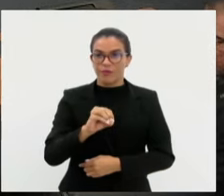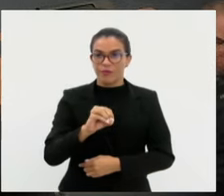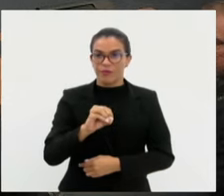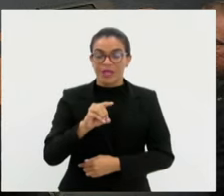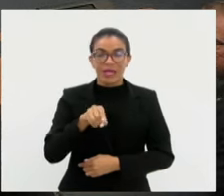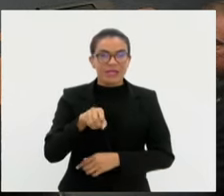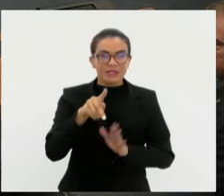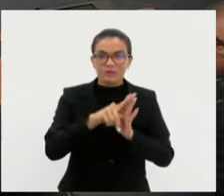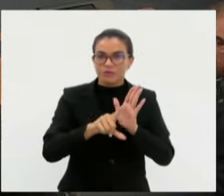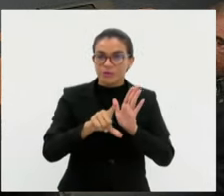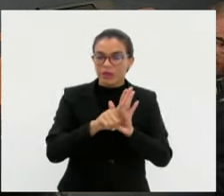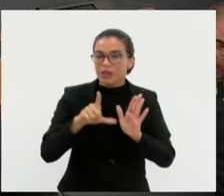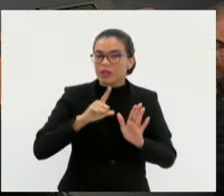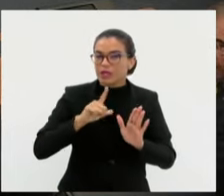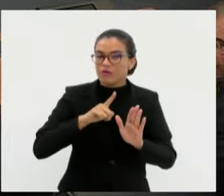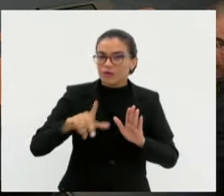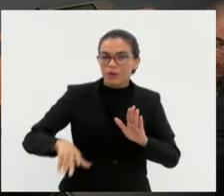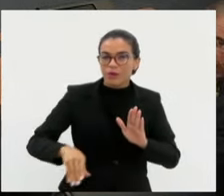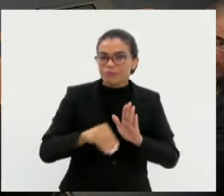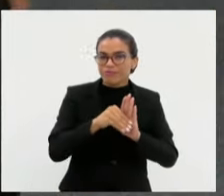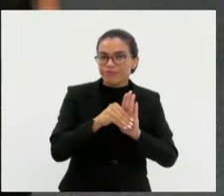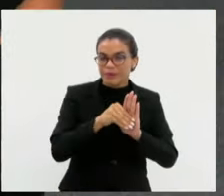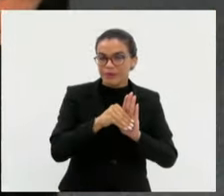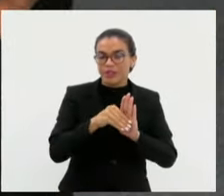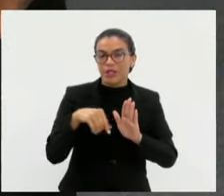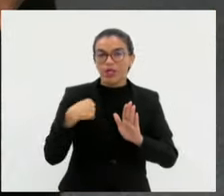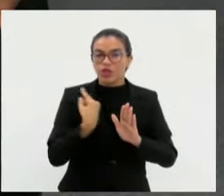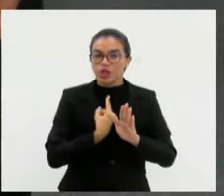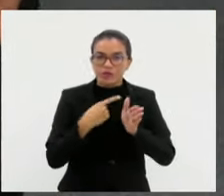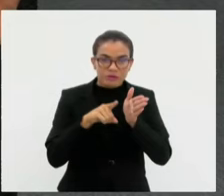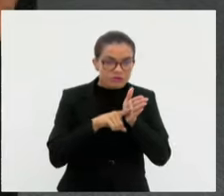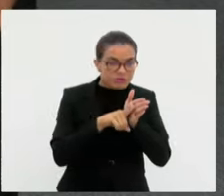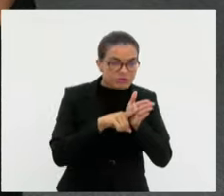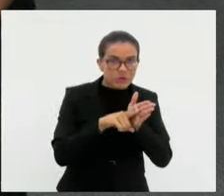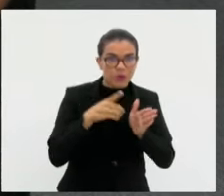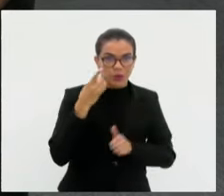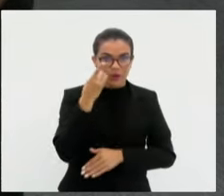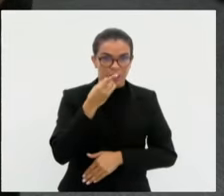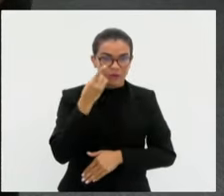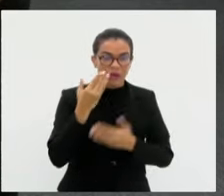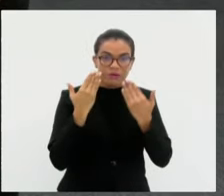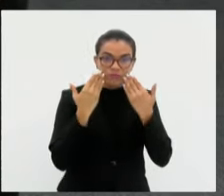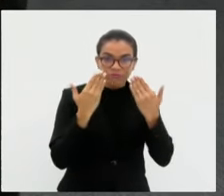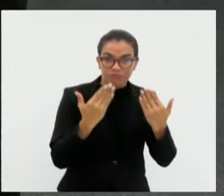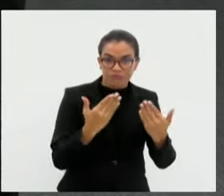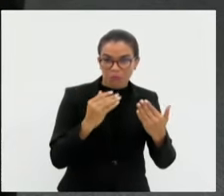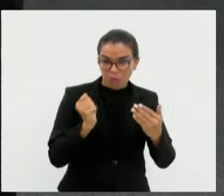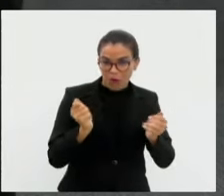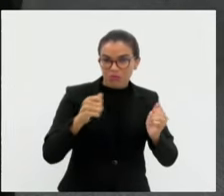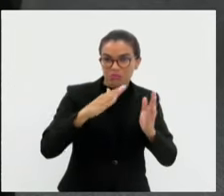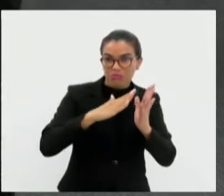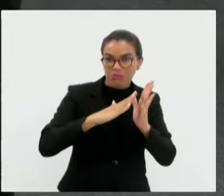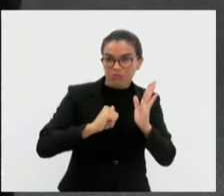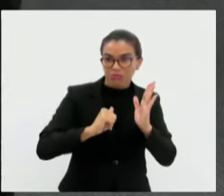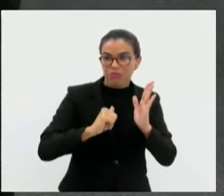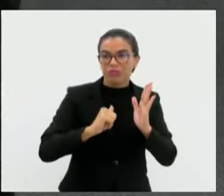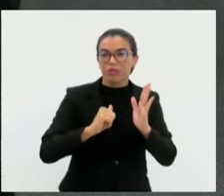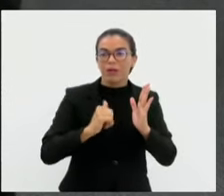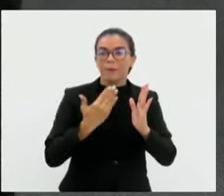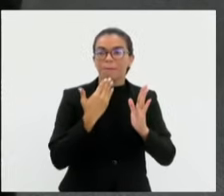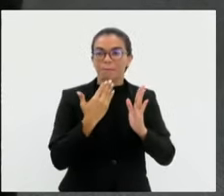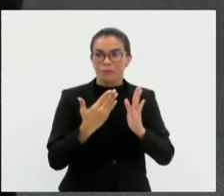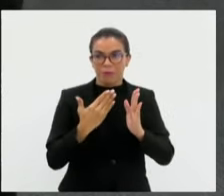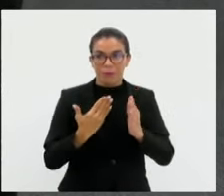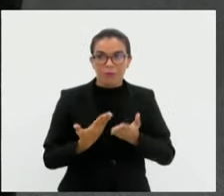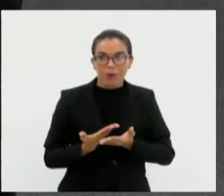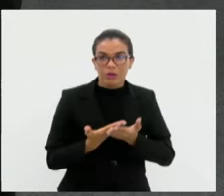esse projeto recebeu uma emenda. A gente está consultando aqui a deputada que apresentou a emenda, ver se ela pode retirar. Queria pedir, então, se pode encaminhar esse